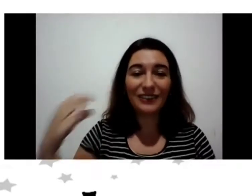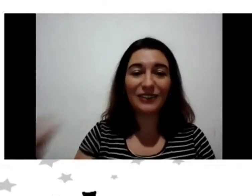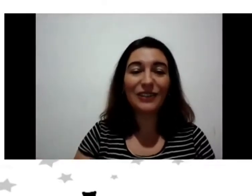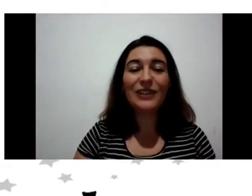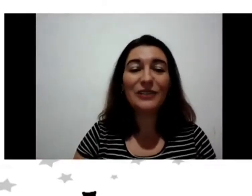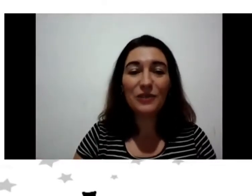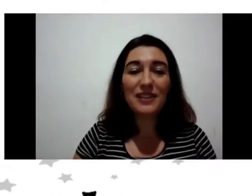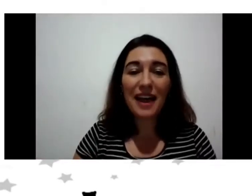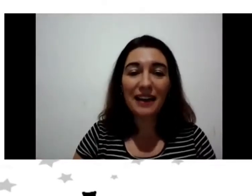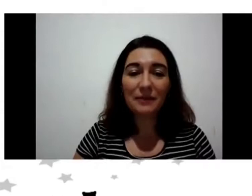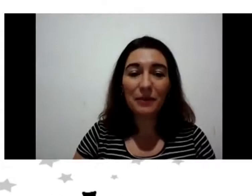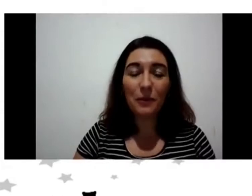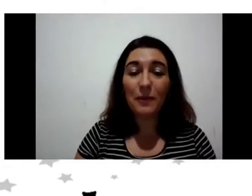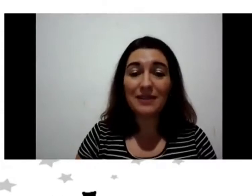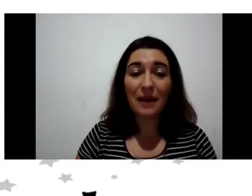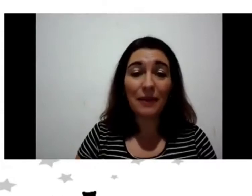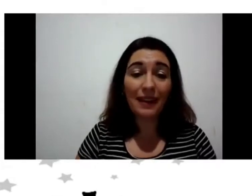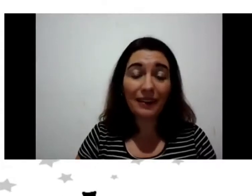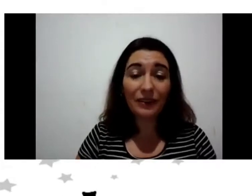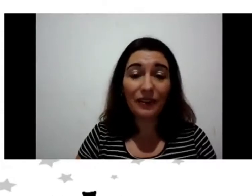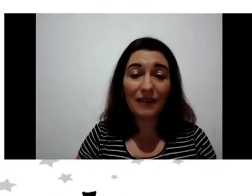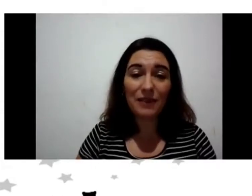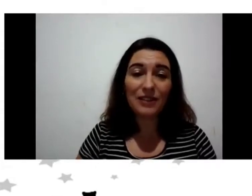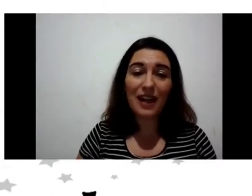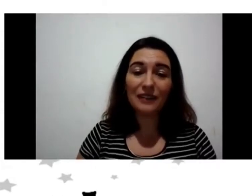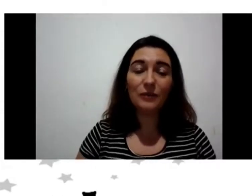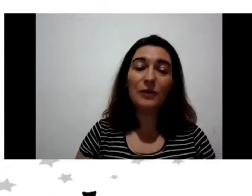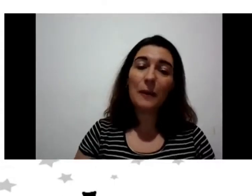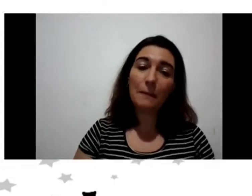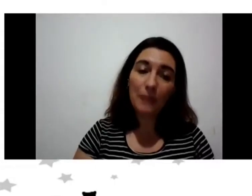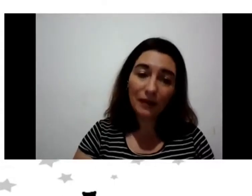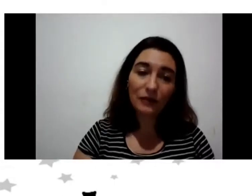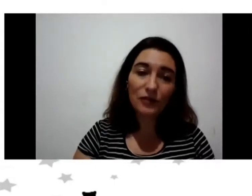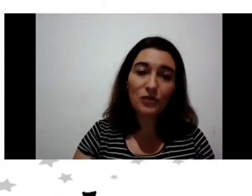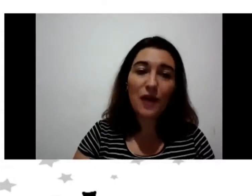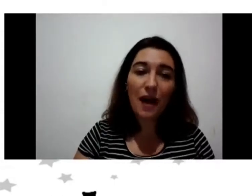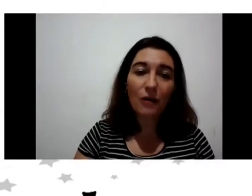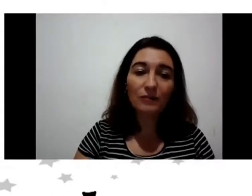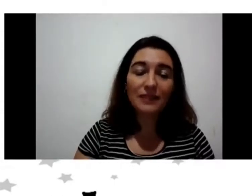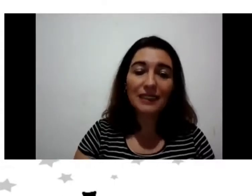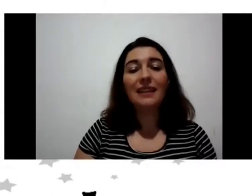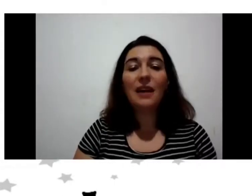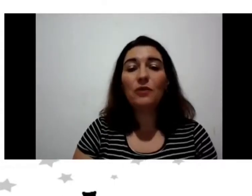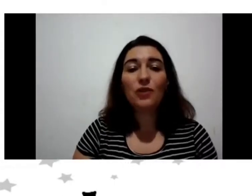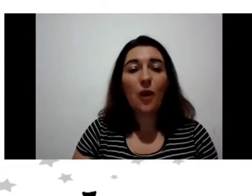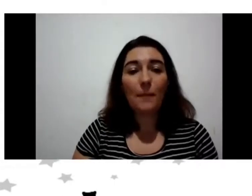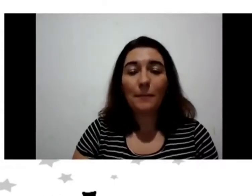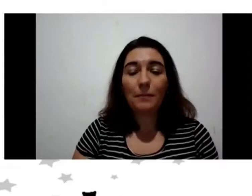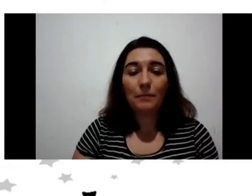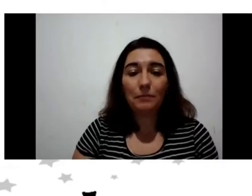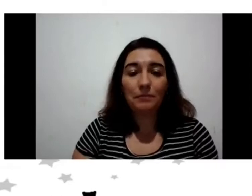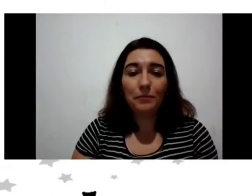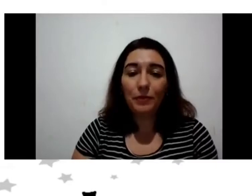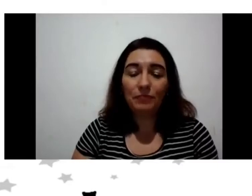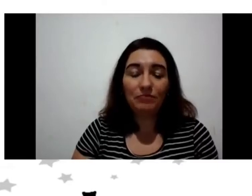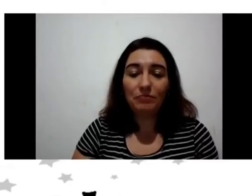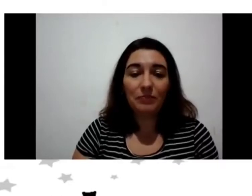orais dentro do cérebro. O pensamento é mediado pelo visual, não só